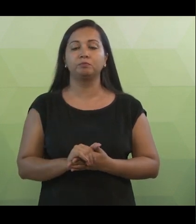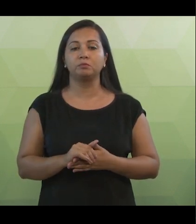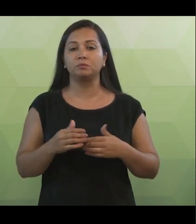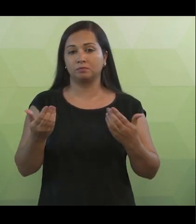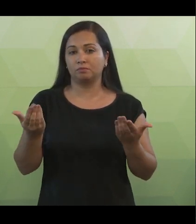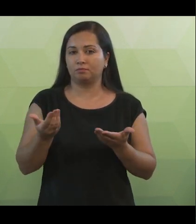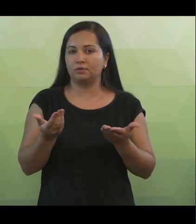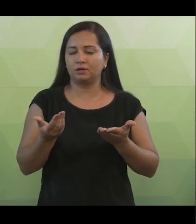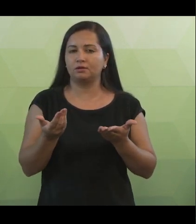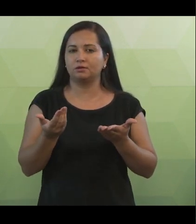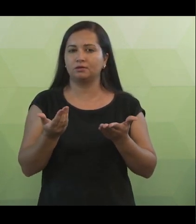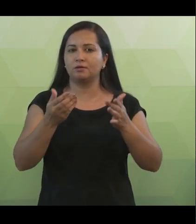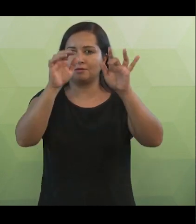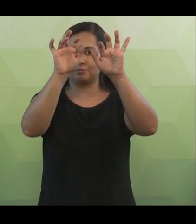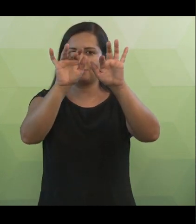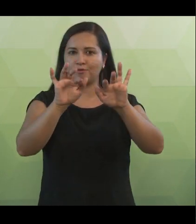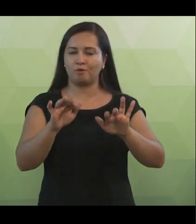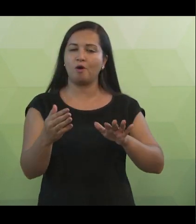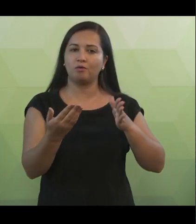arquivo.